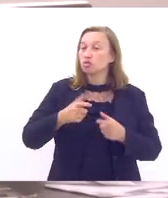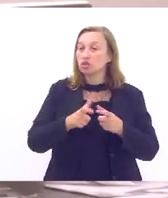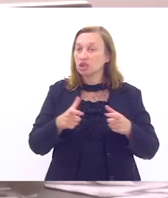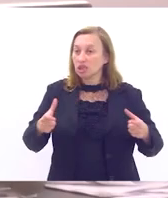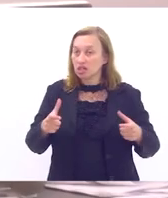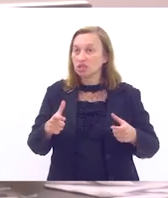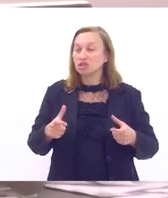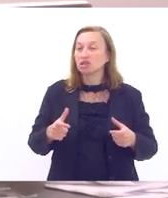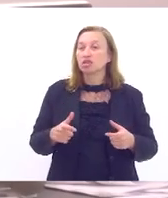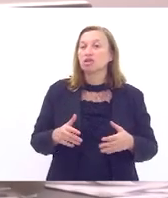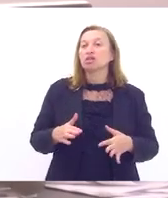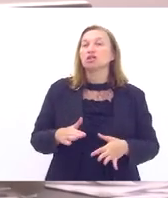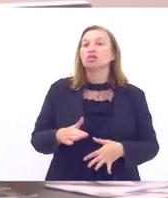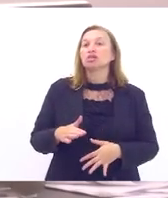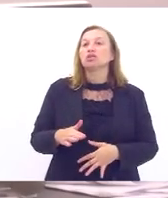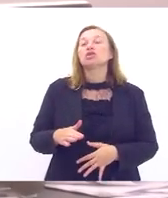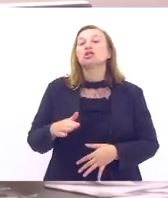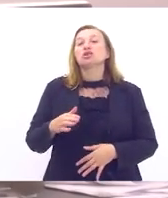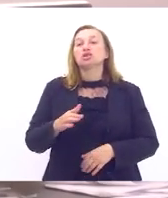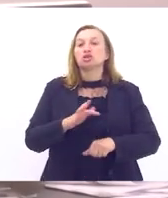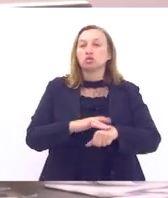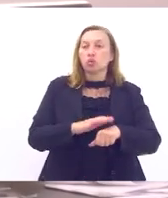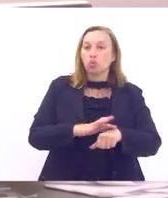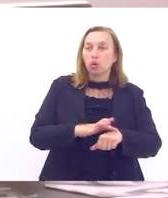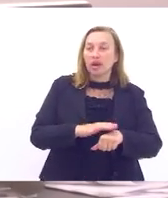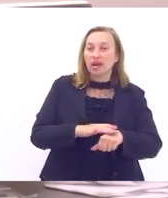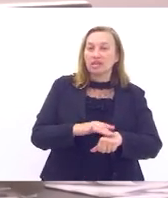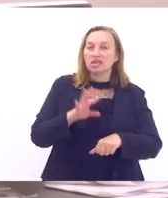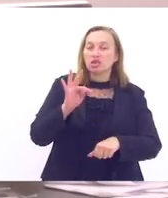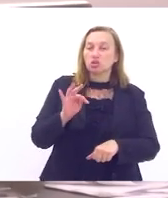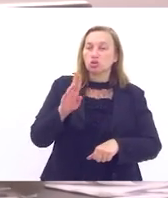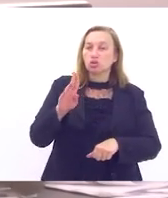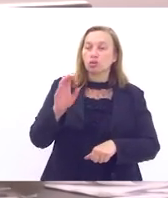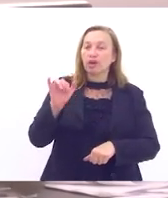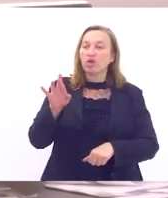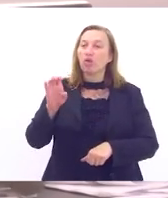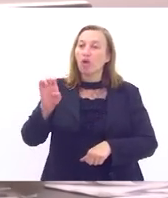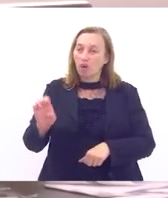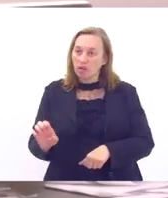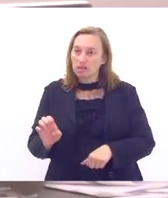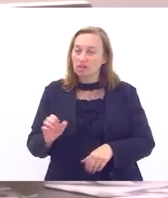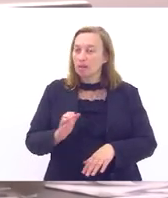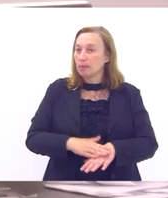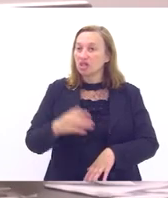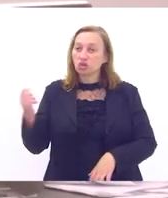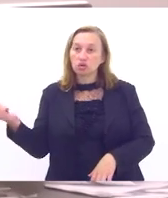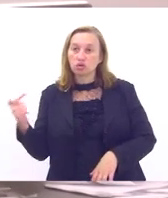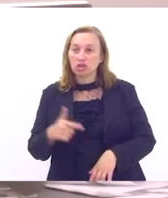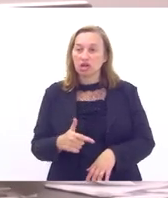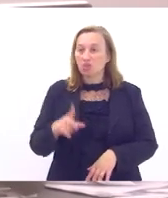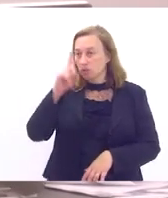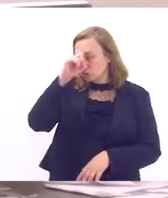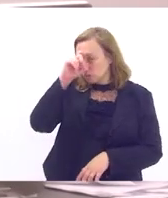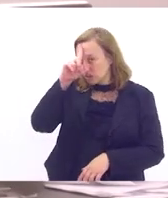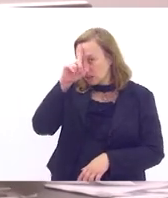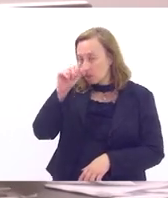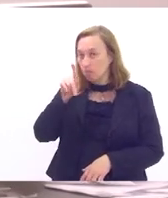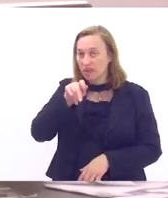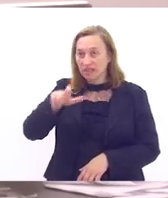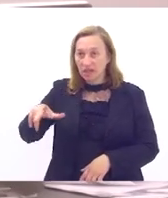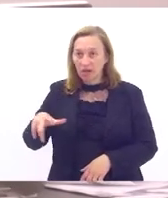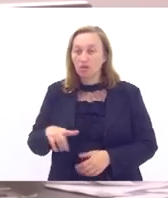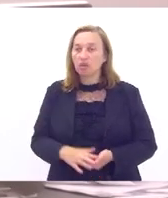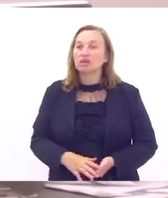de internação para tuberculose, maiores do que os casos encaminhados ao sanatório penal, e as queixas da